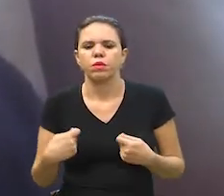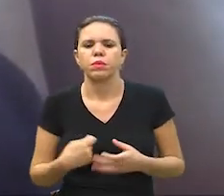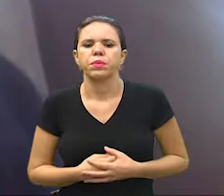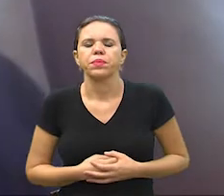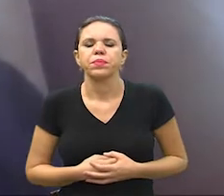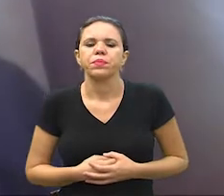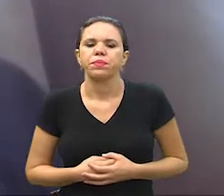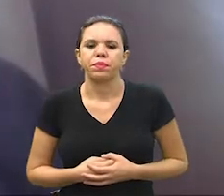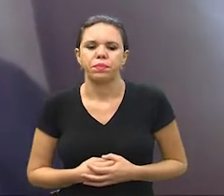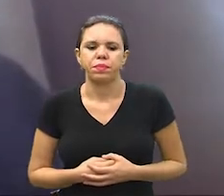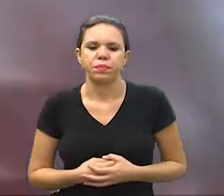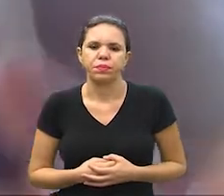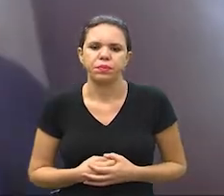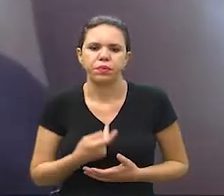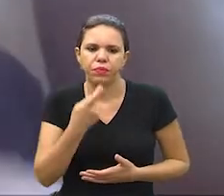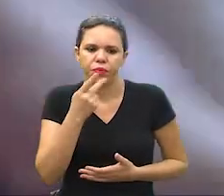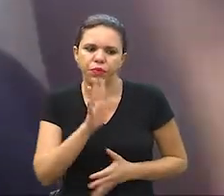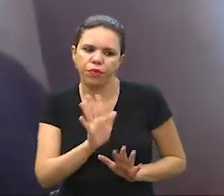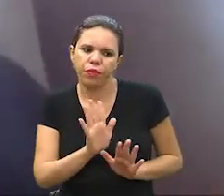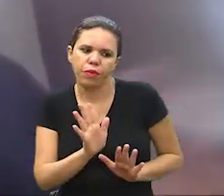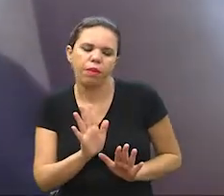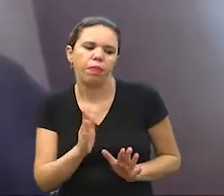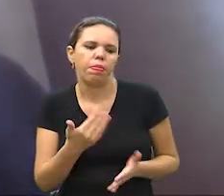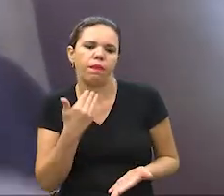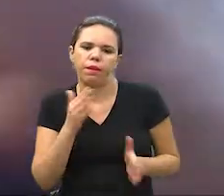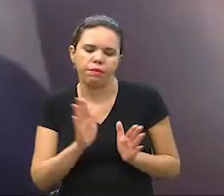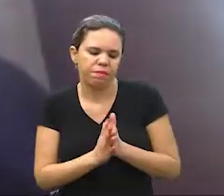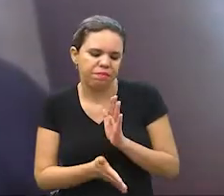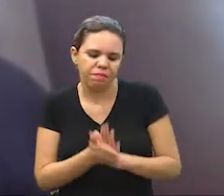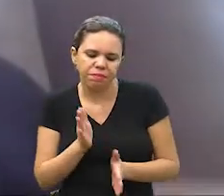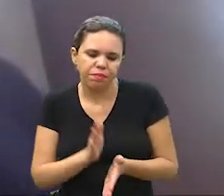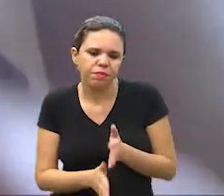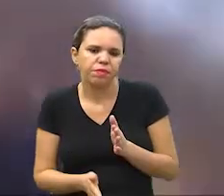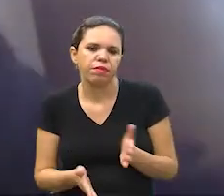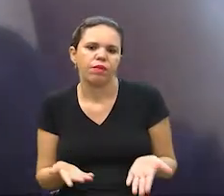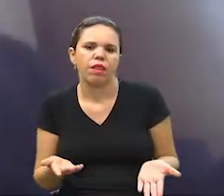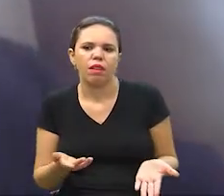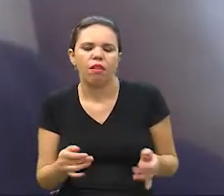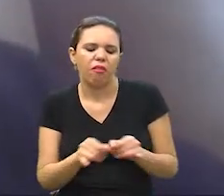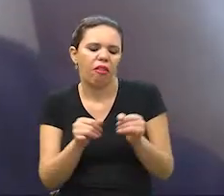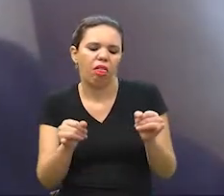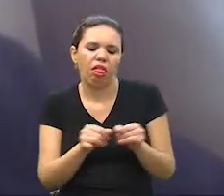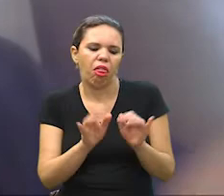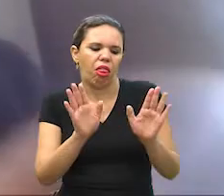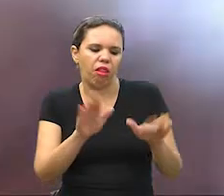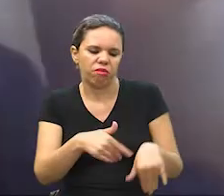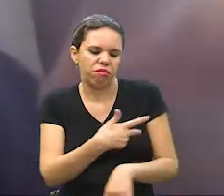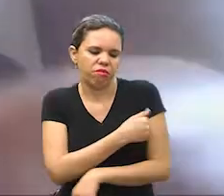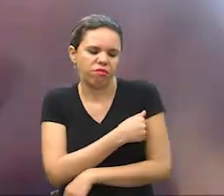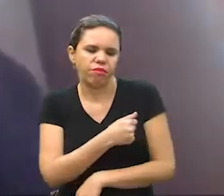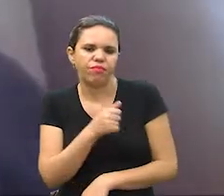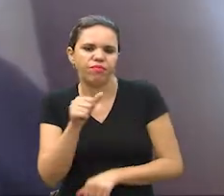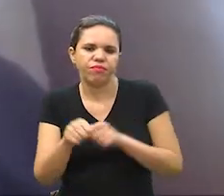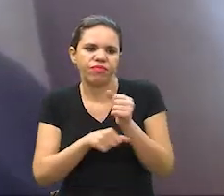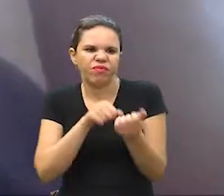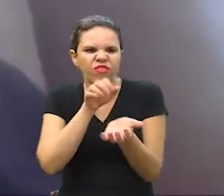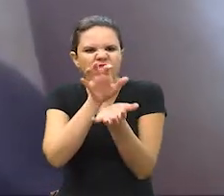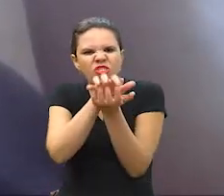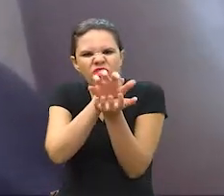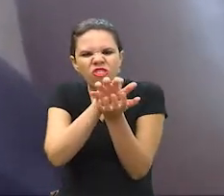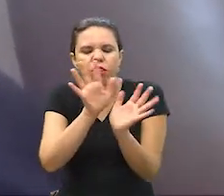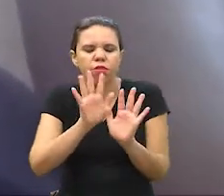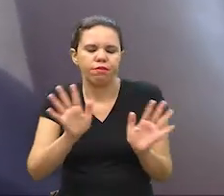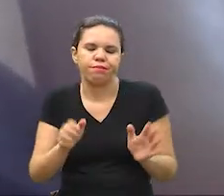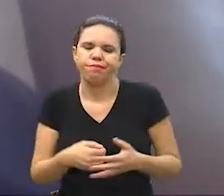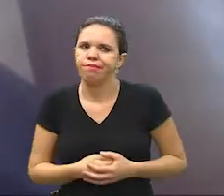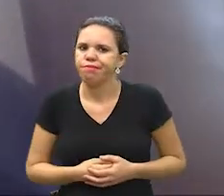necessário. E fala, não, isso daí não é nada, isso daí é para maricas, isso daí tomar vacina vira jacaré e por aí